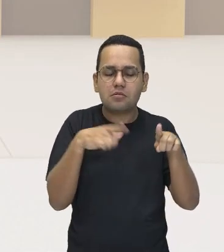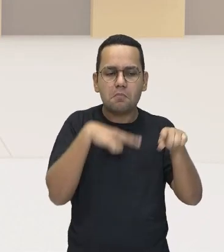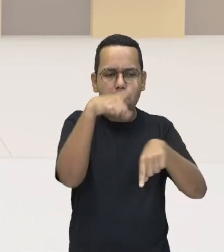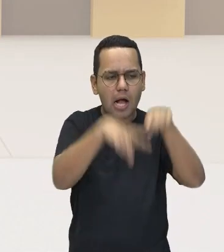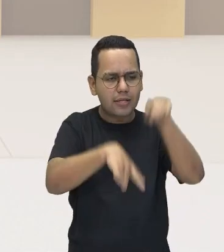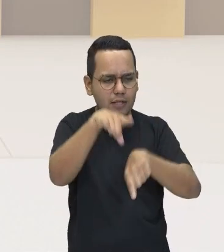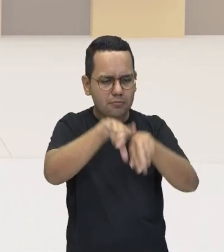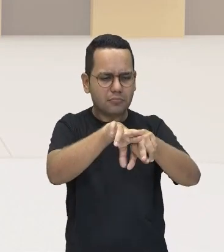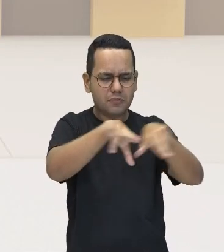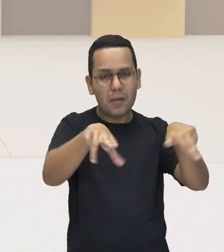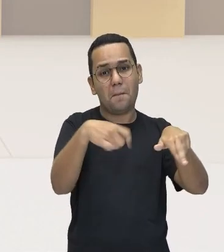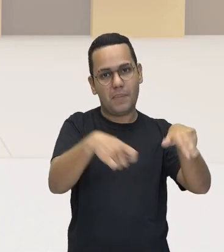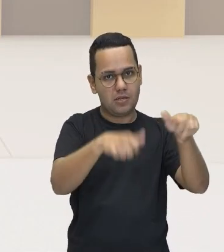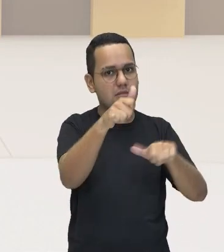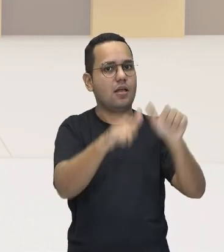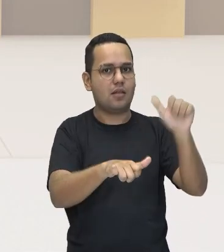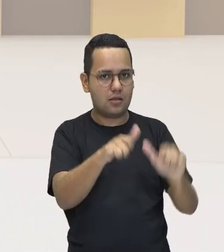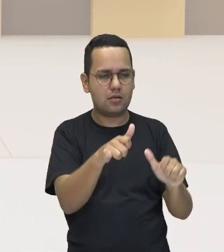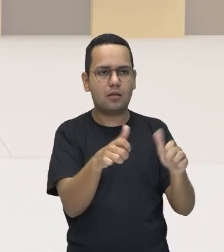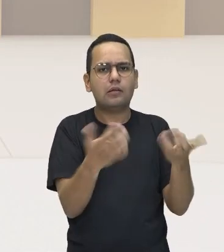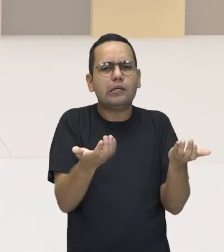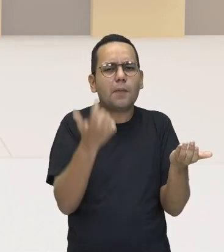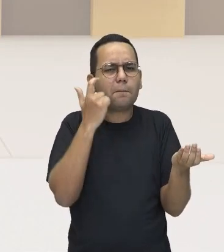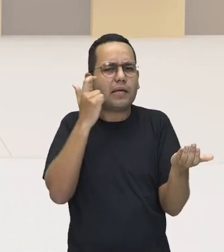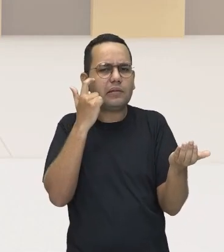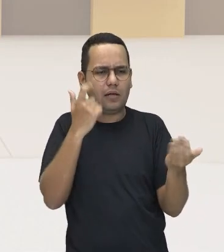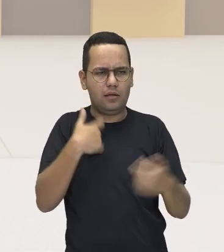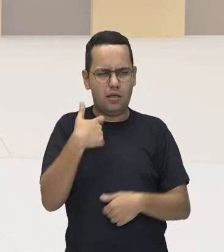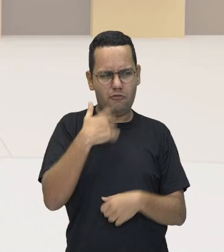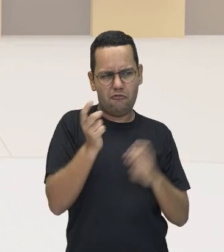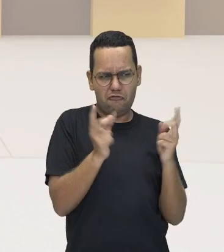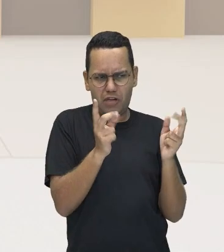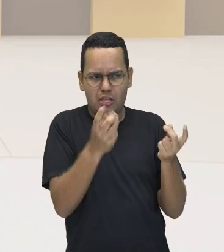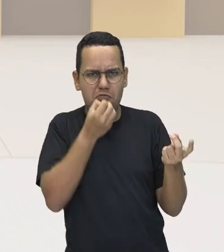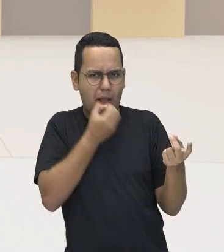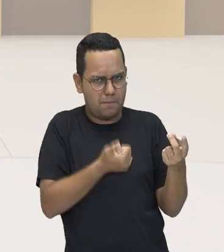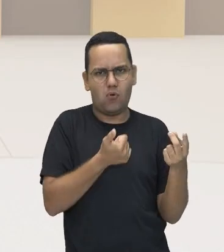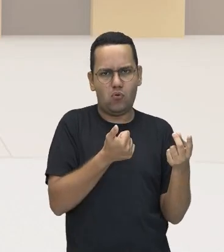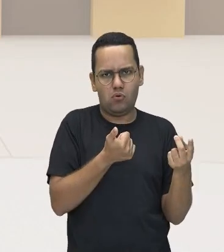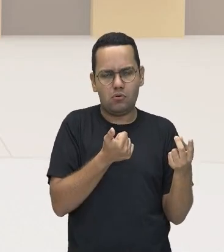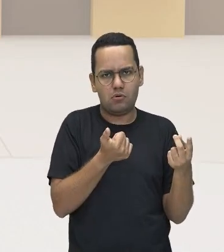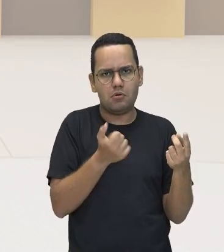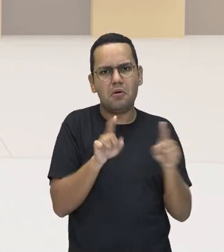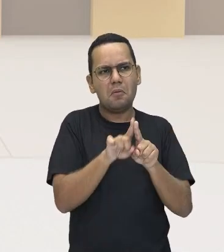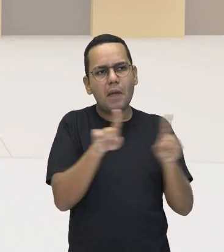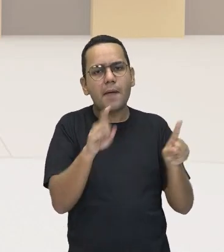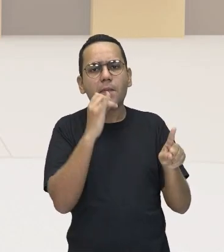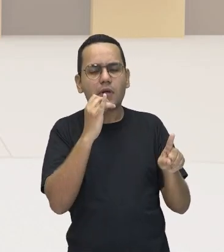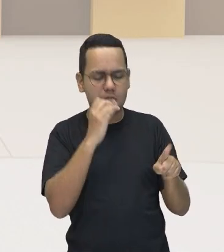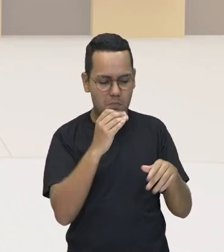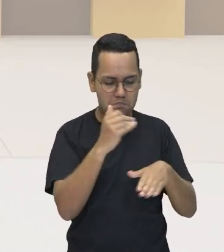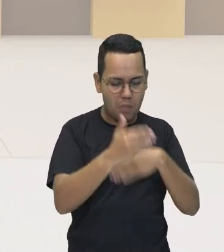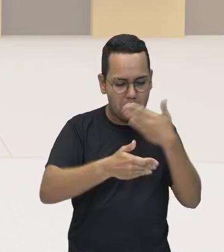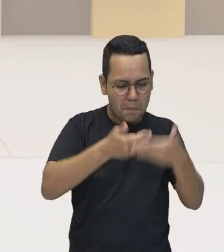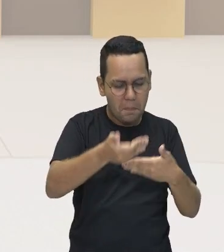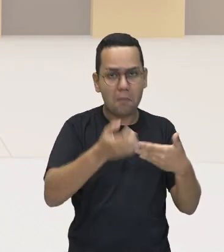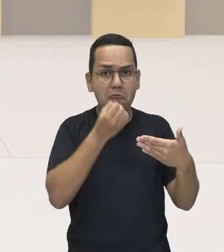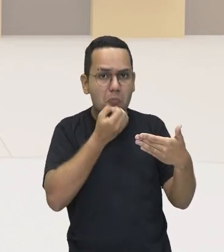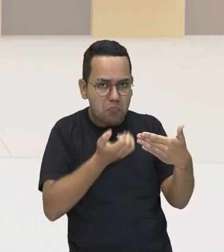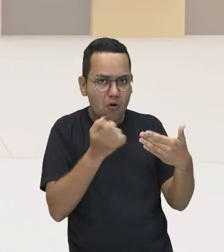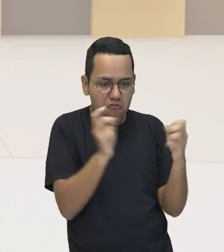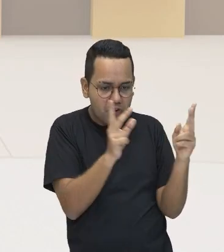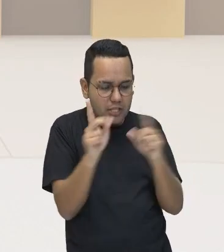se eu estou vendendo bem? Por que será que eu comecei vendendo bem, mas chegou bem aqui, parei, está